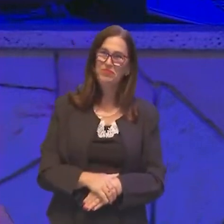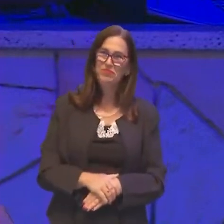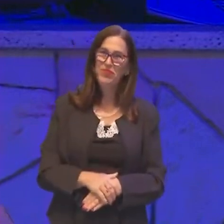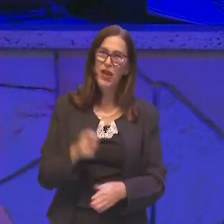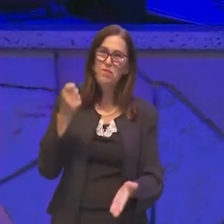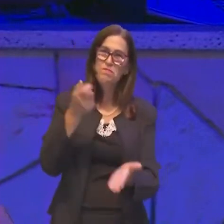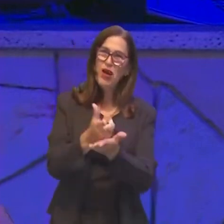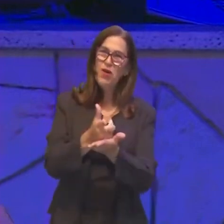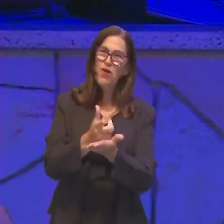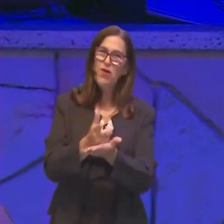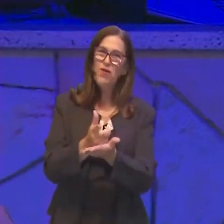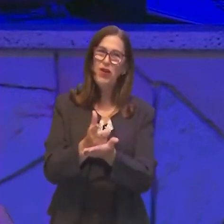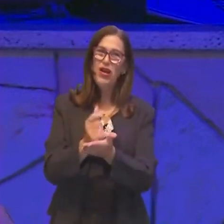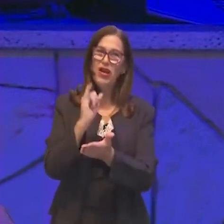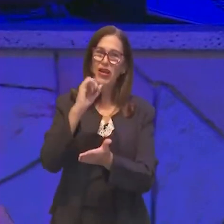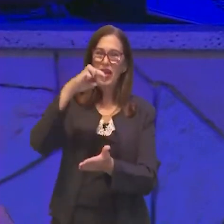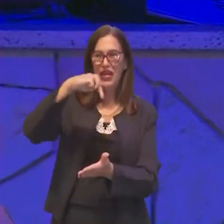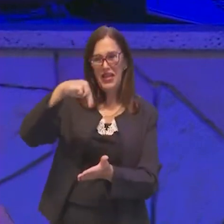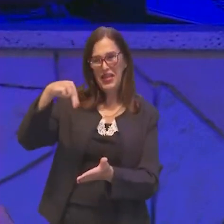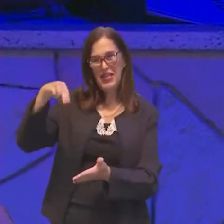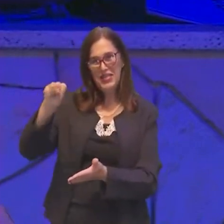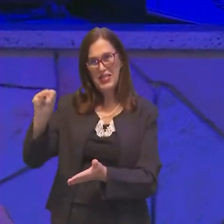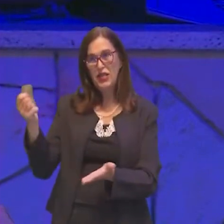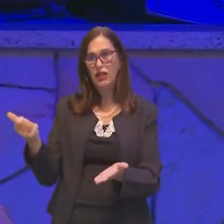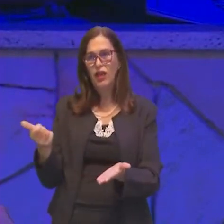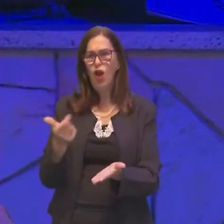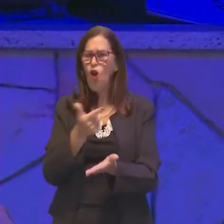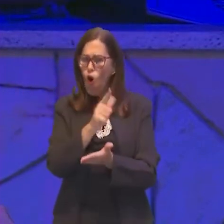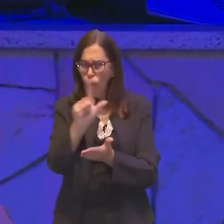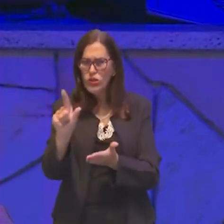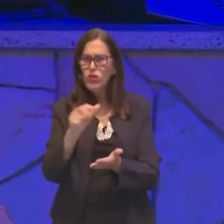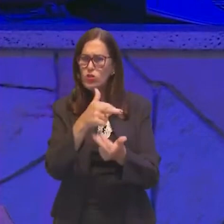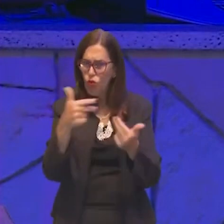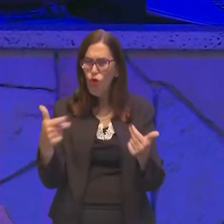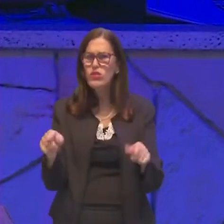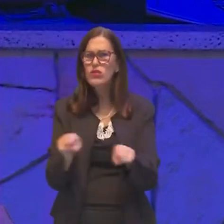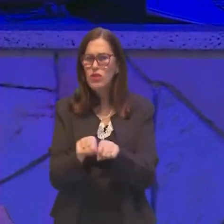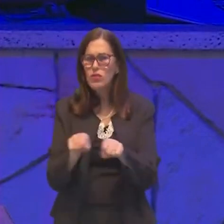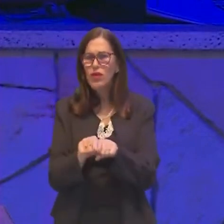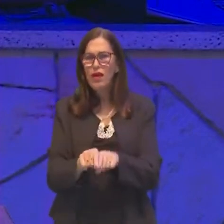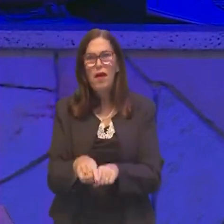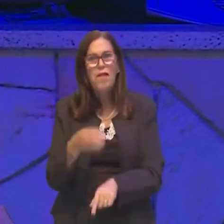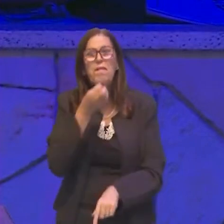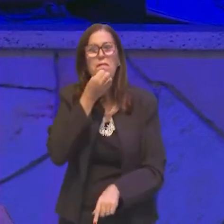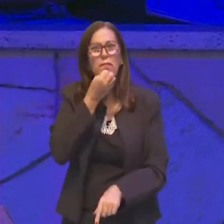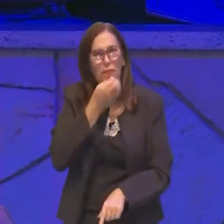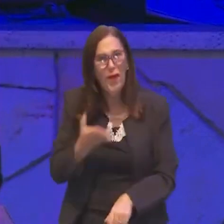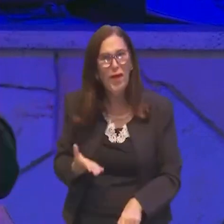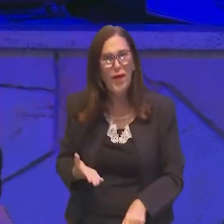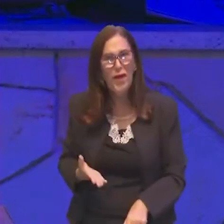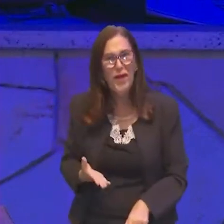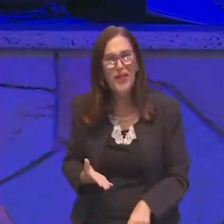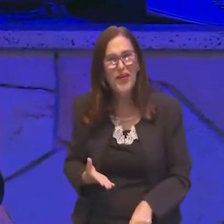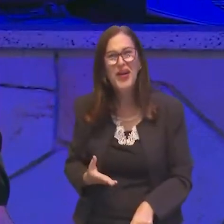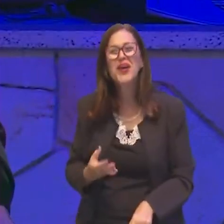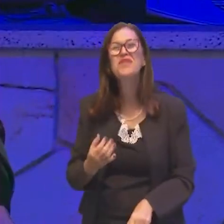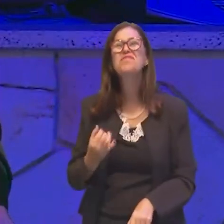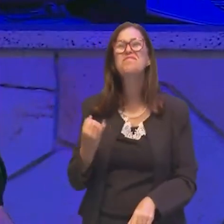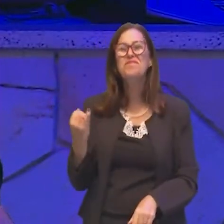pagou o seu INSS. E assim outras demandas. Que coisa boa, né, irmãos? Isso é muito